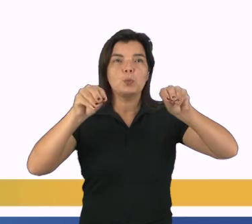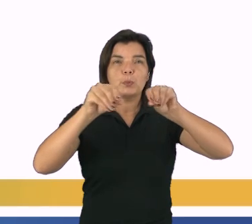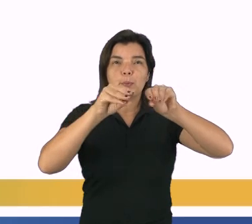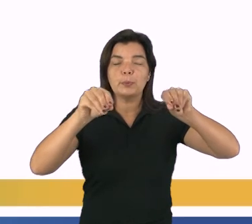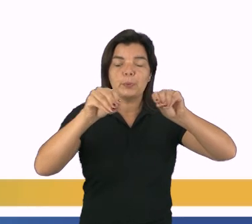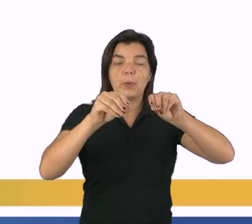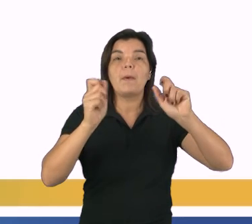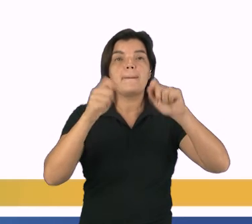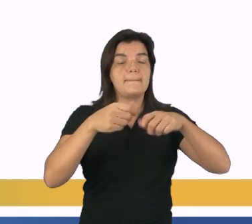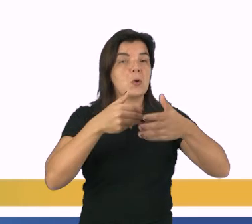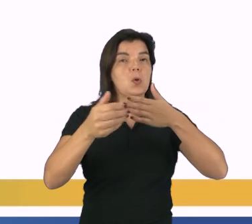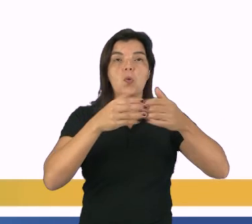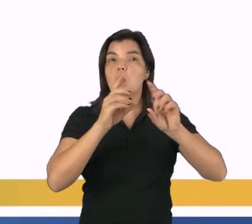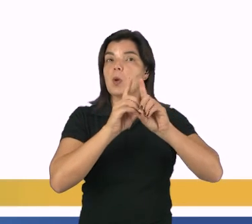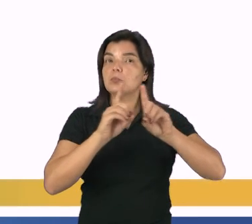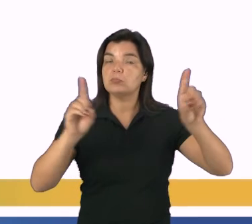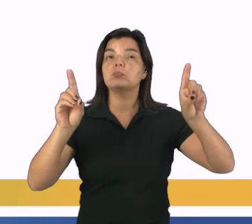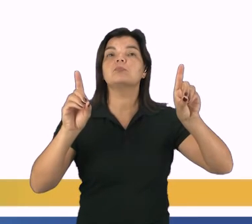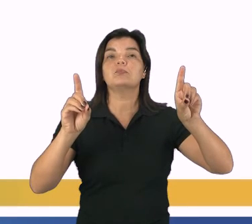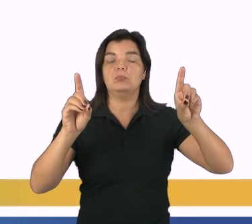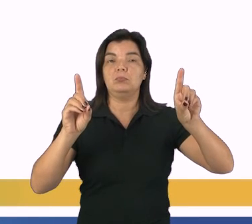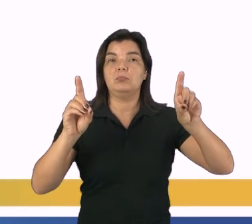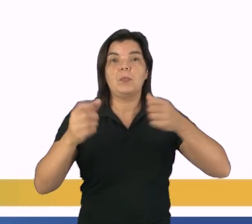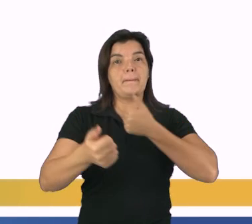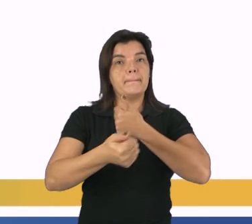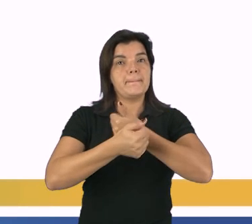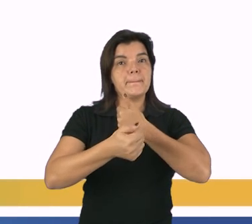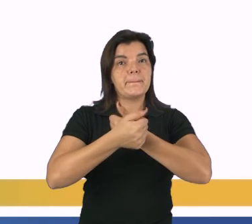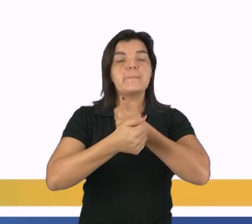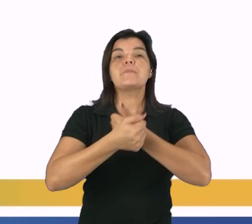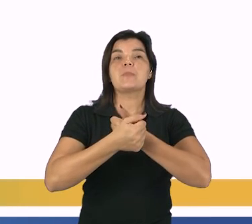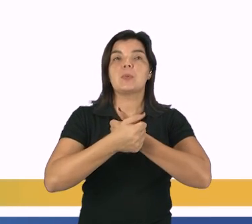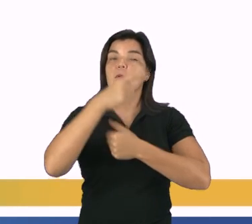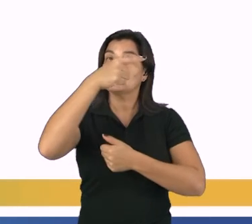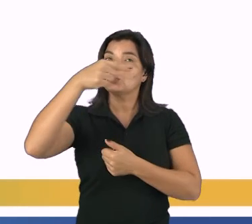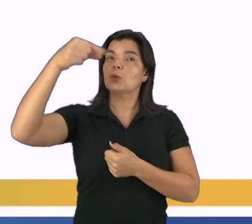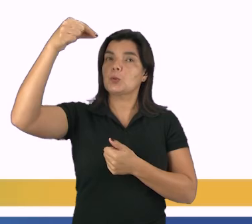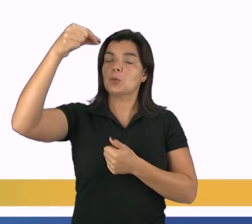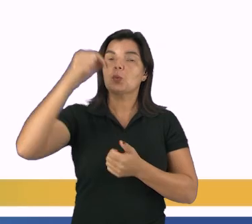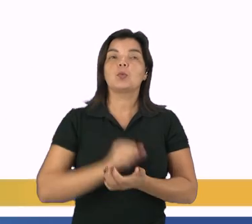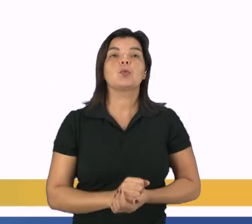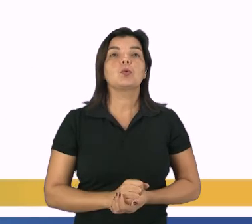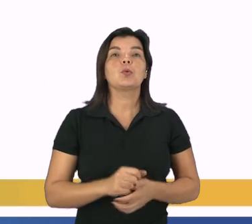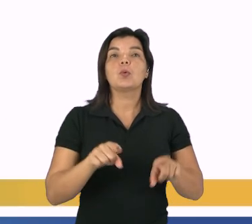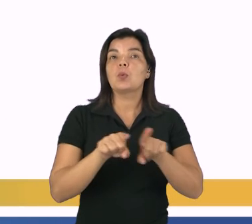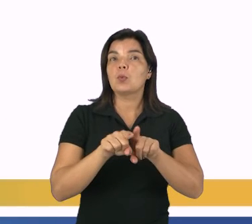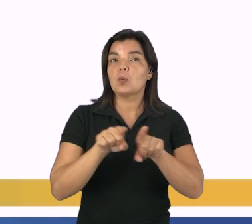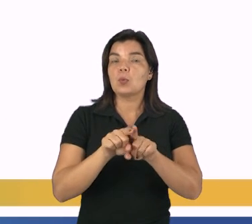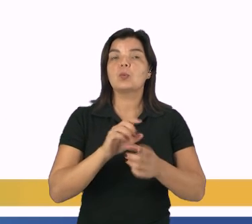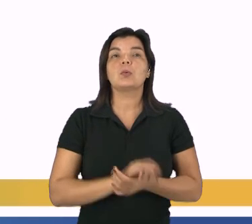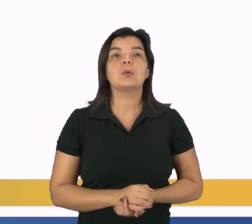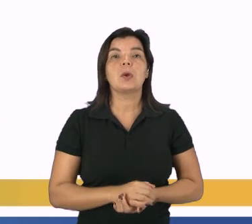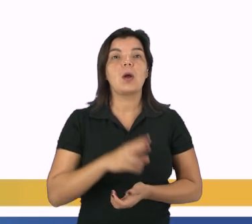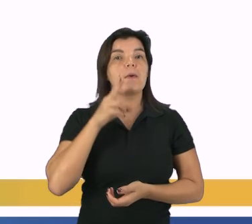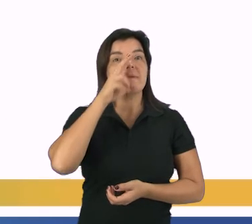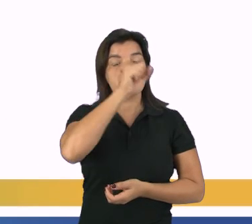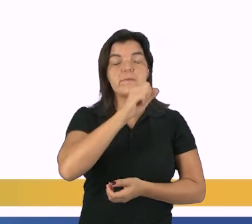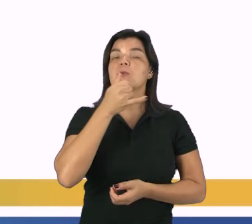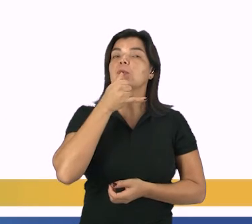se perderia no espaço. Nesse caso, o problema nos diz que a força